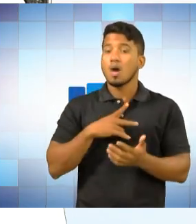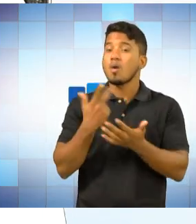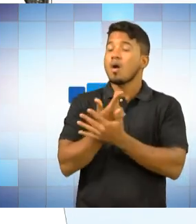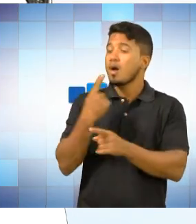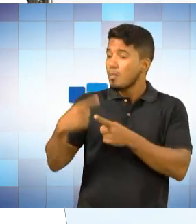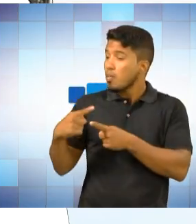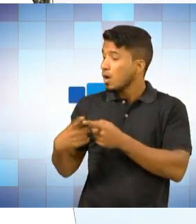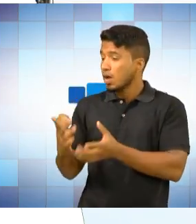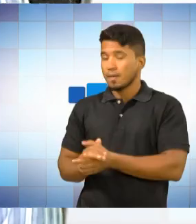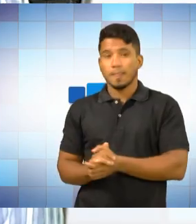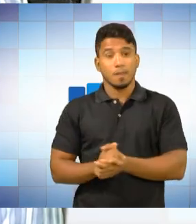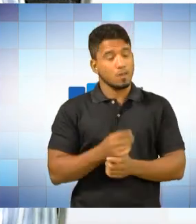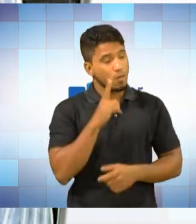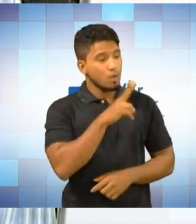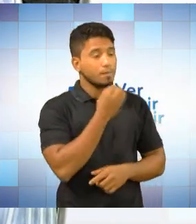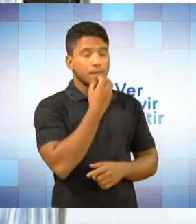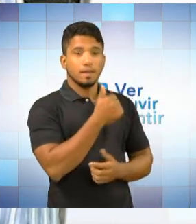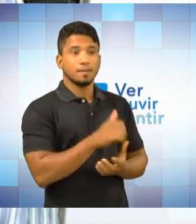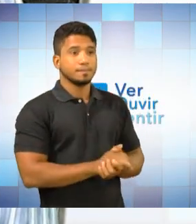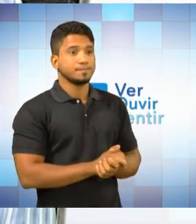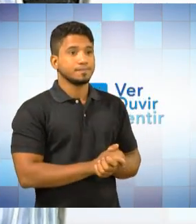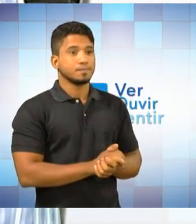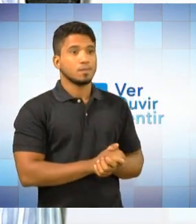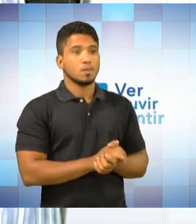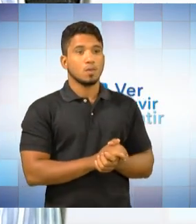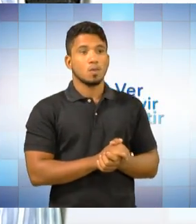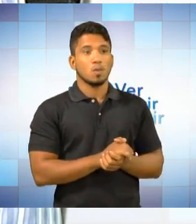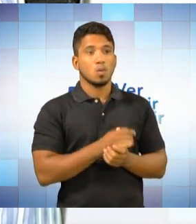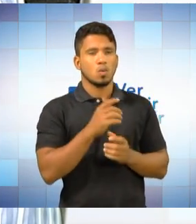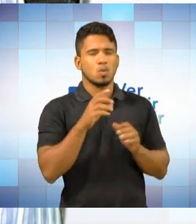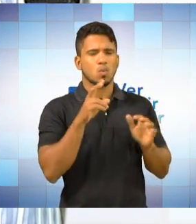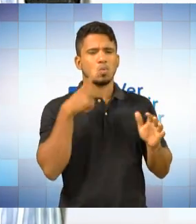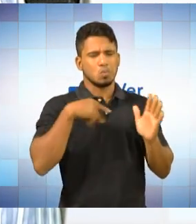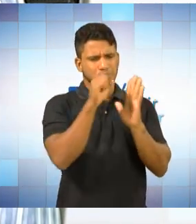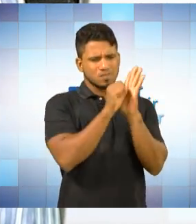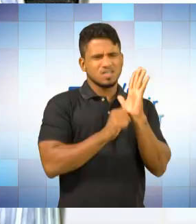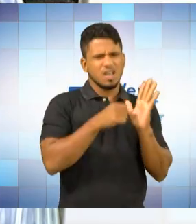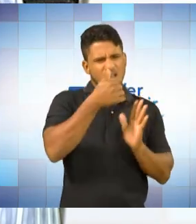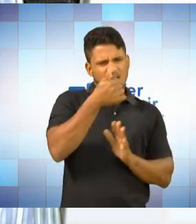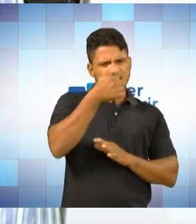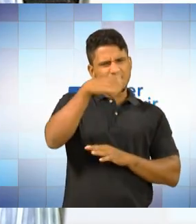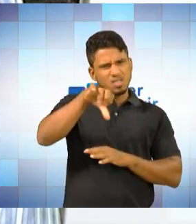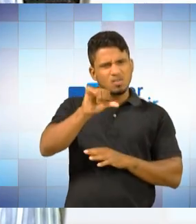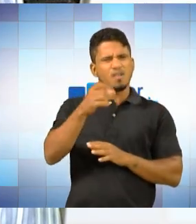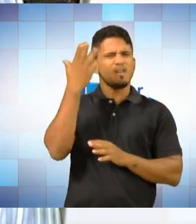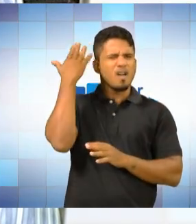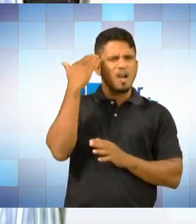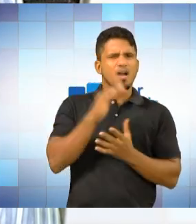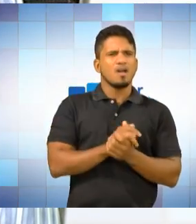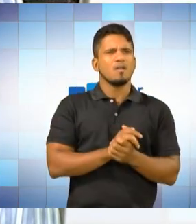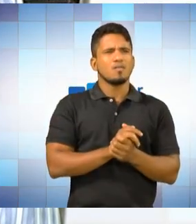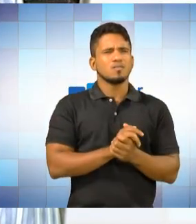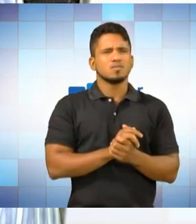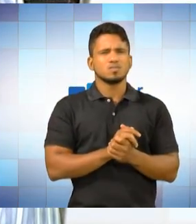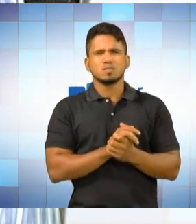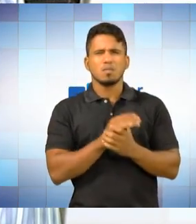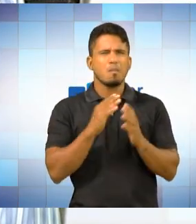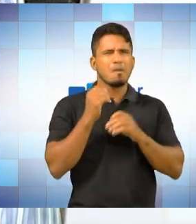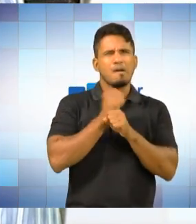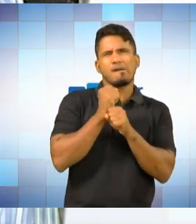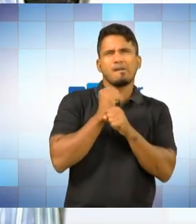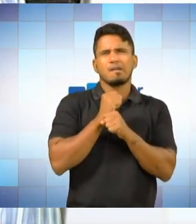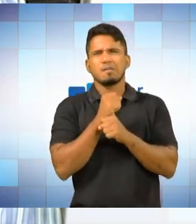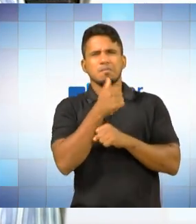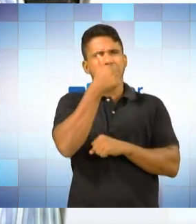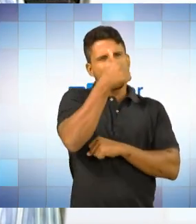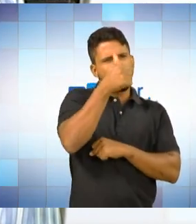por quê? Olha, Chico, no século XIX, mais precisamente lá por volta dos anos